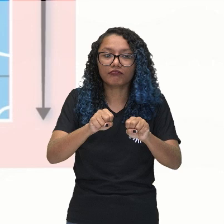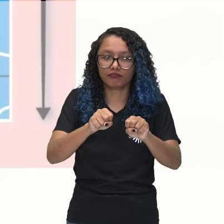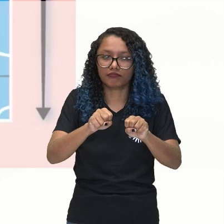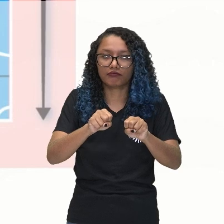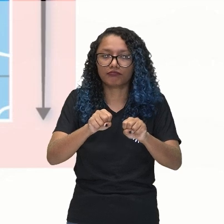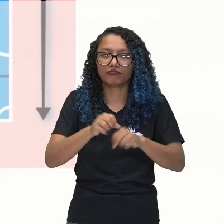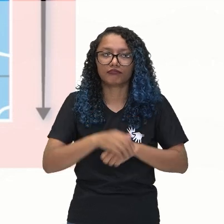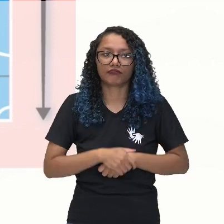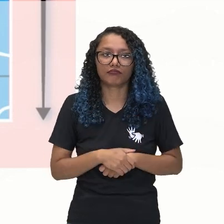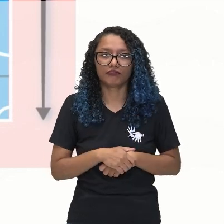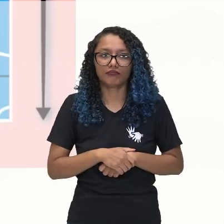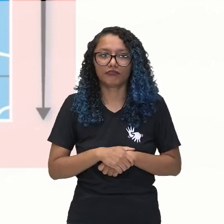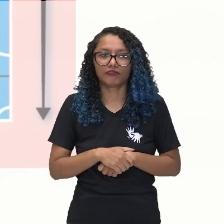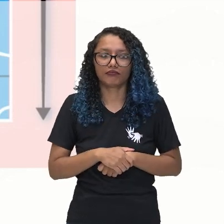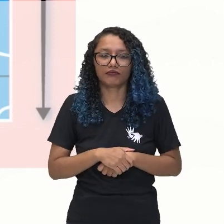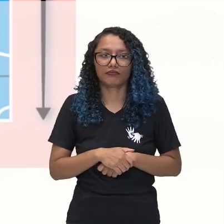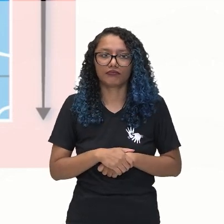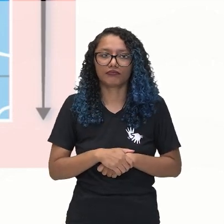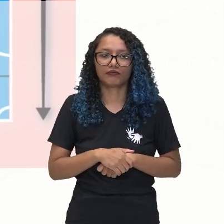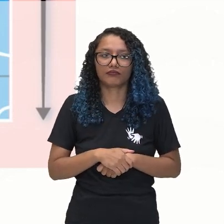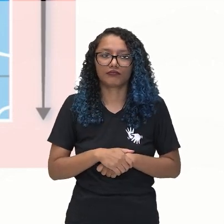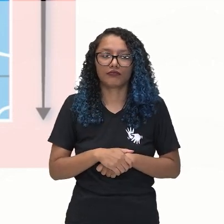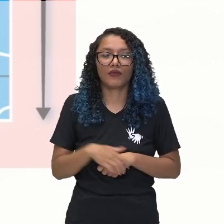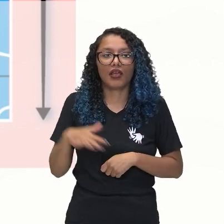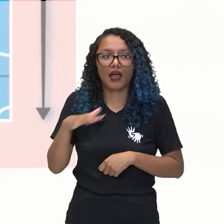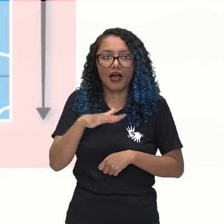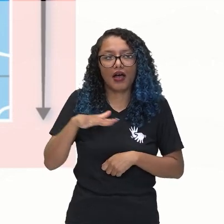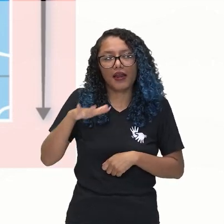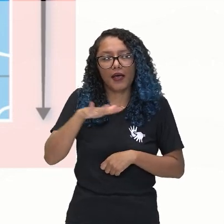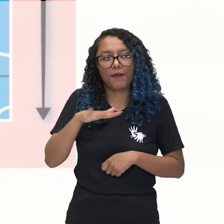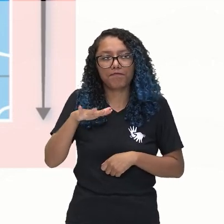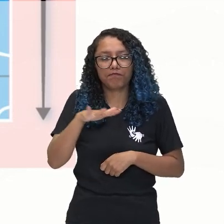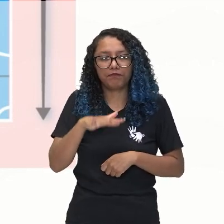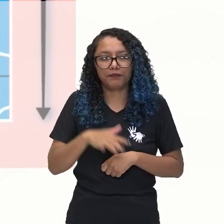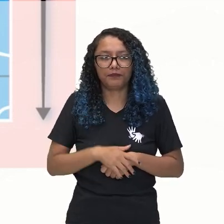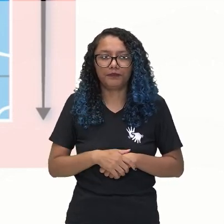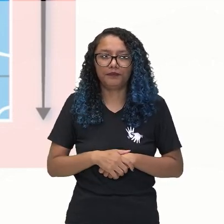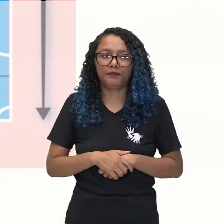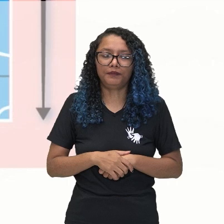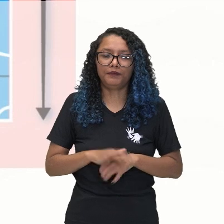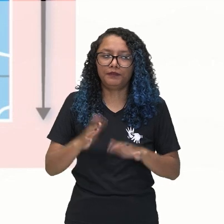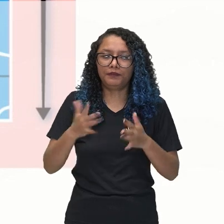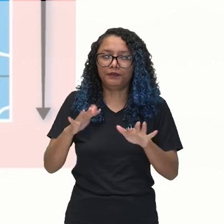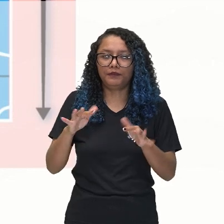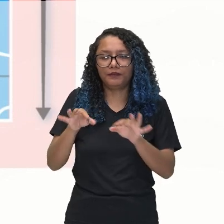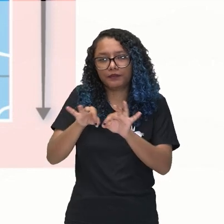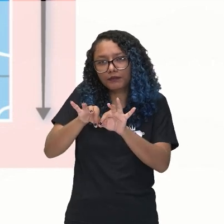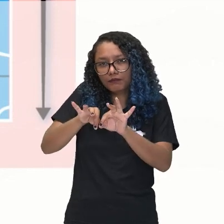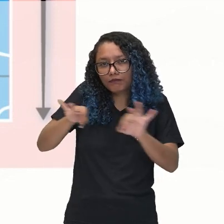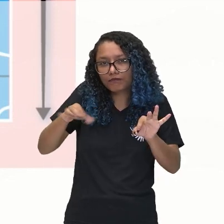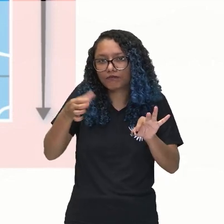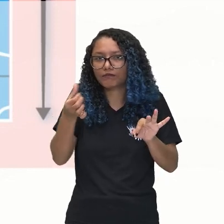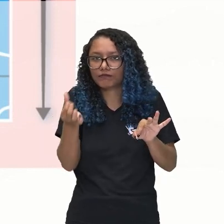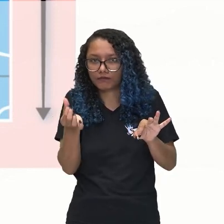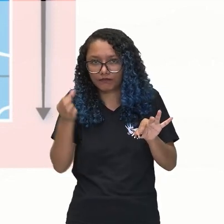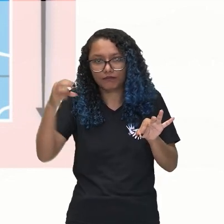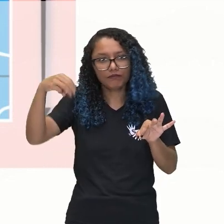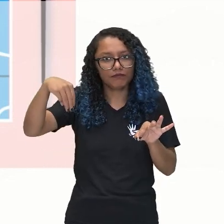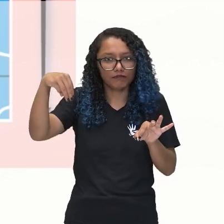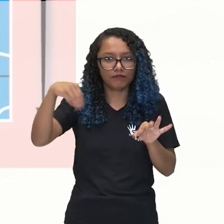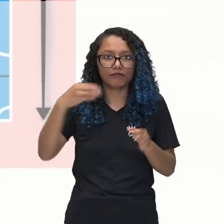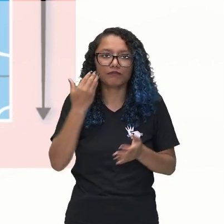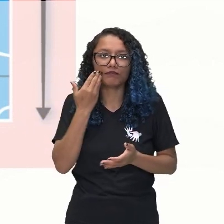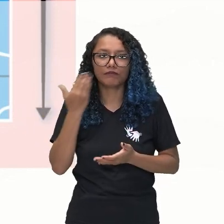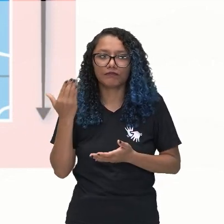certo? Essa área, ela tem cerca de 6 metros, a partir do